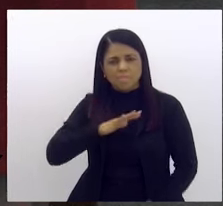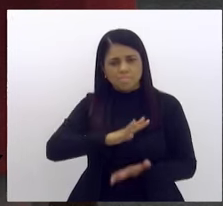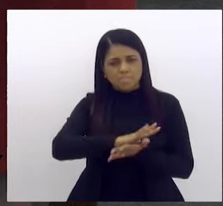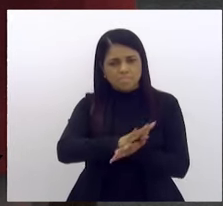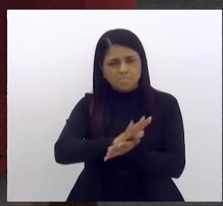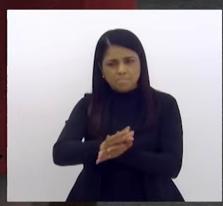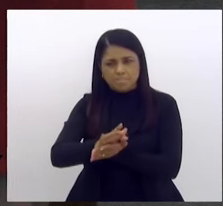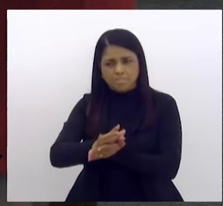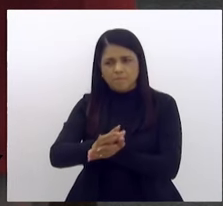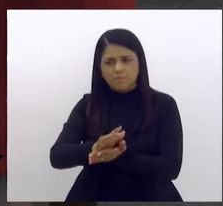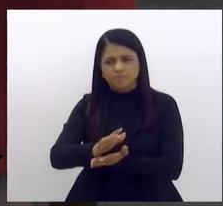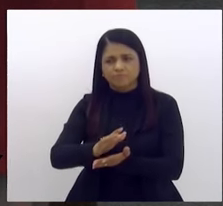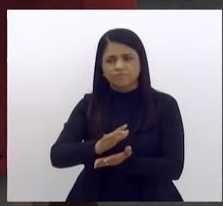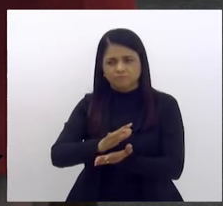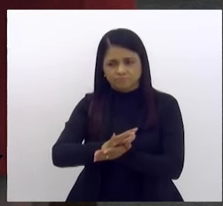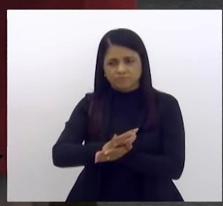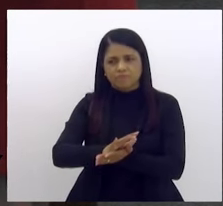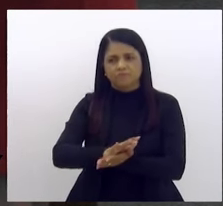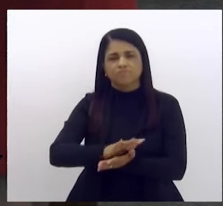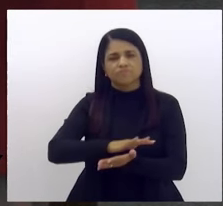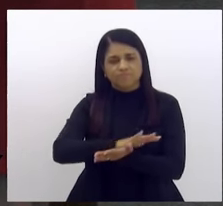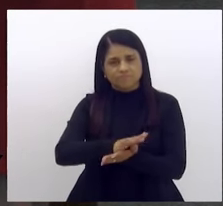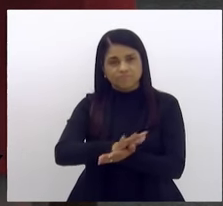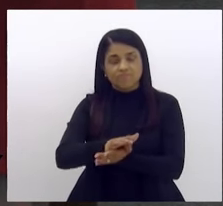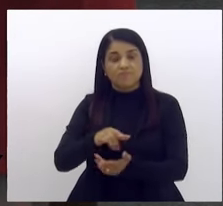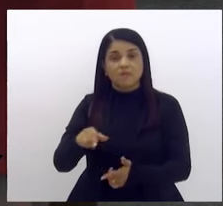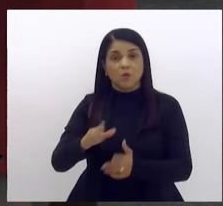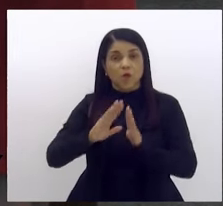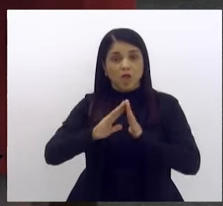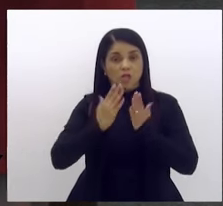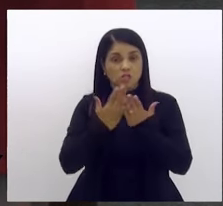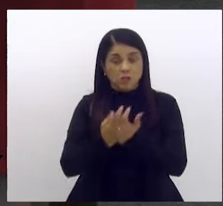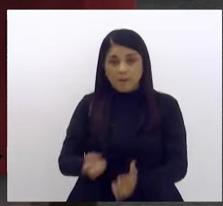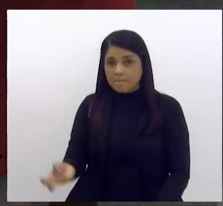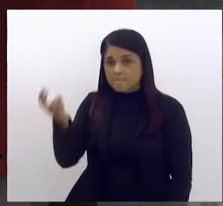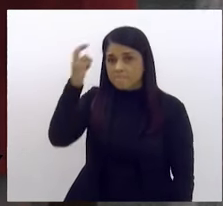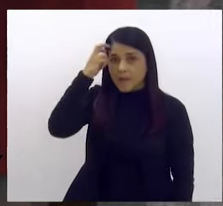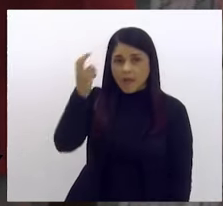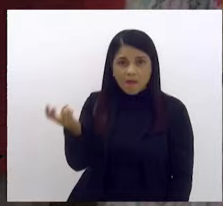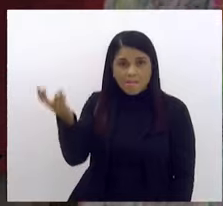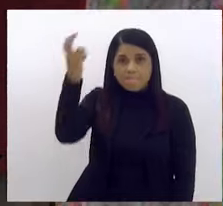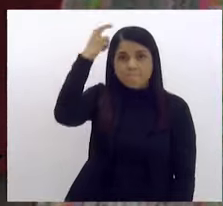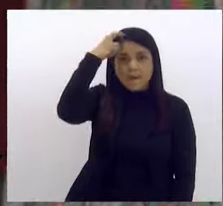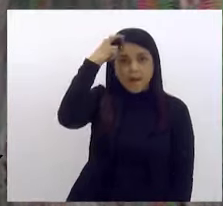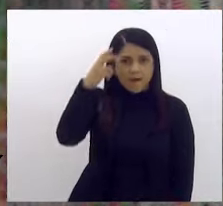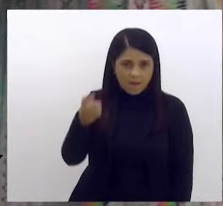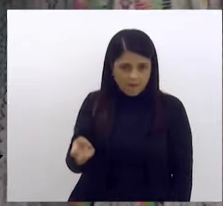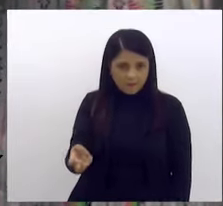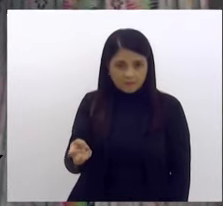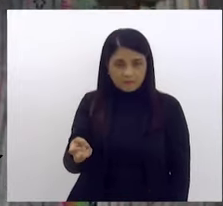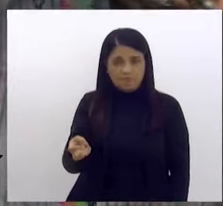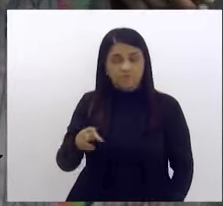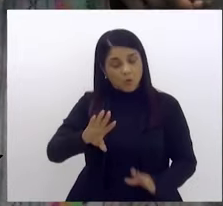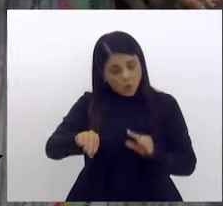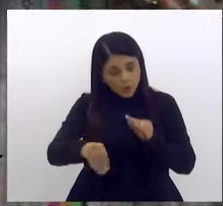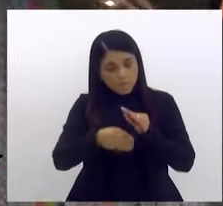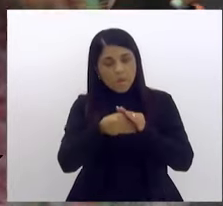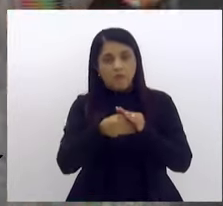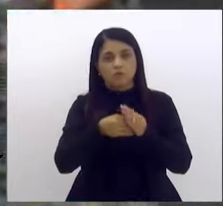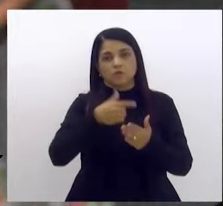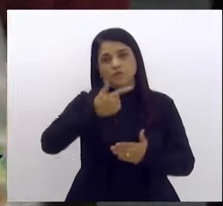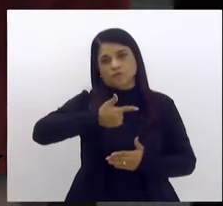vou retirar as minhas emendas. Quando ele voltar em segunda, eu emendo de acordo